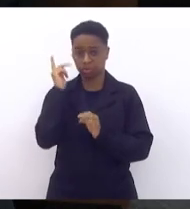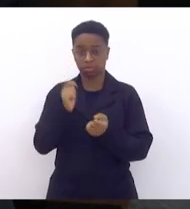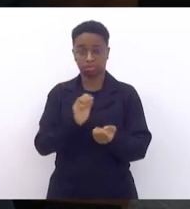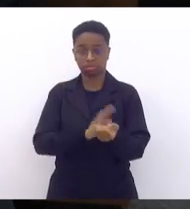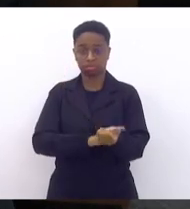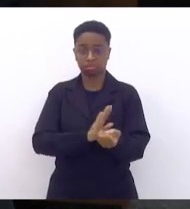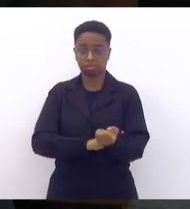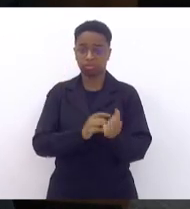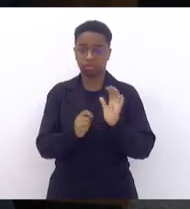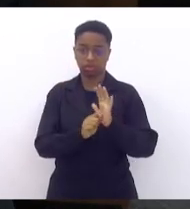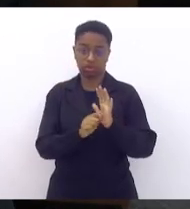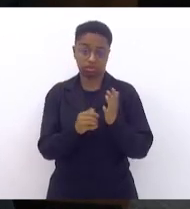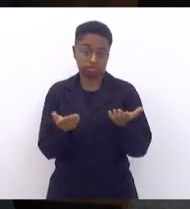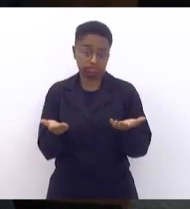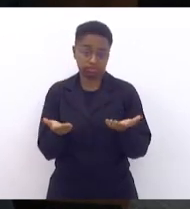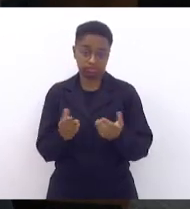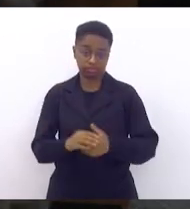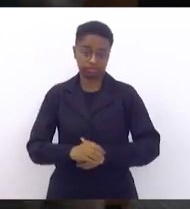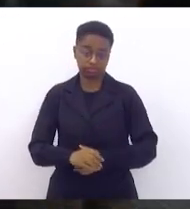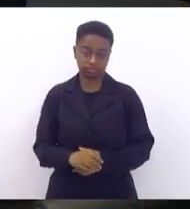dependente?